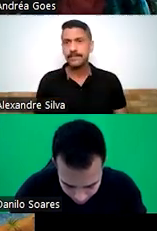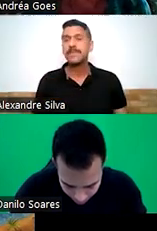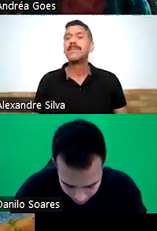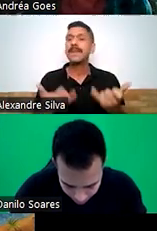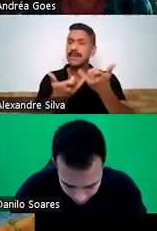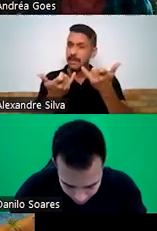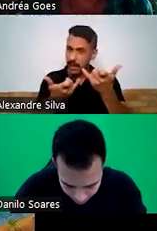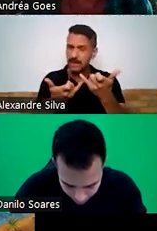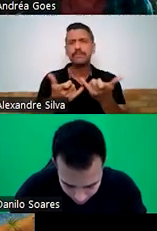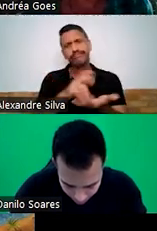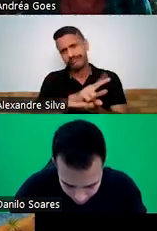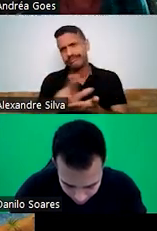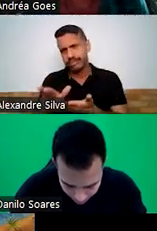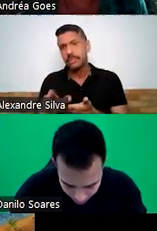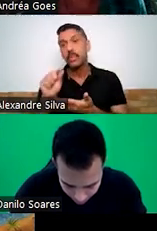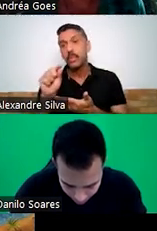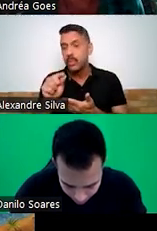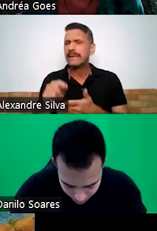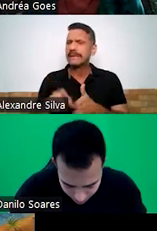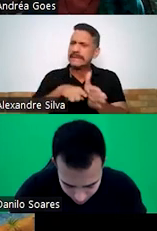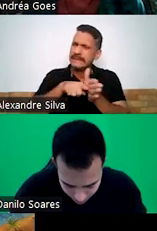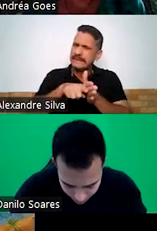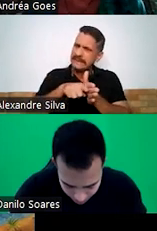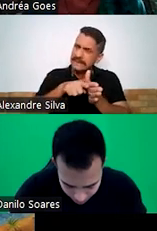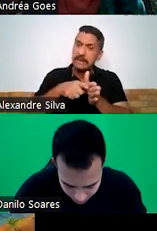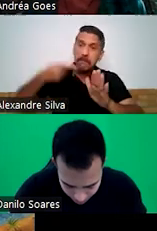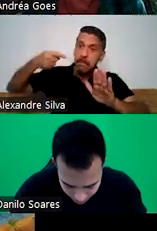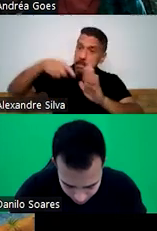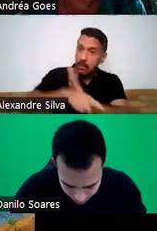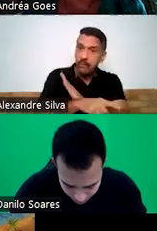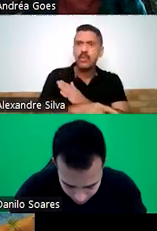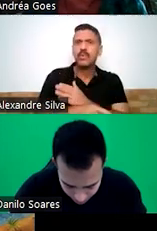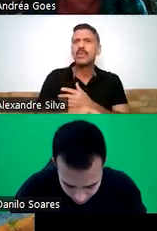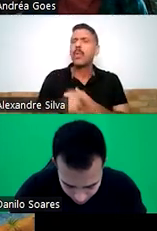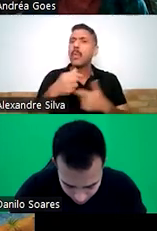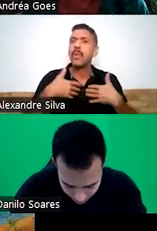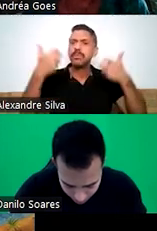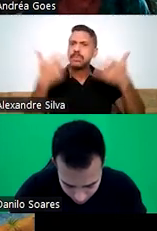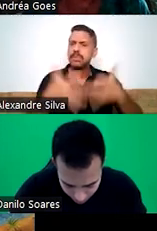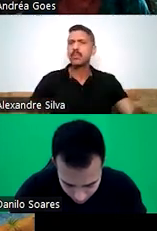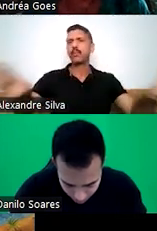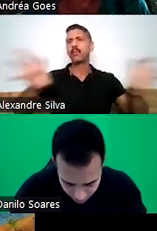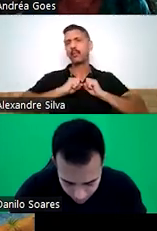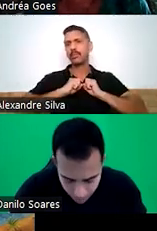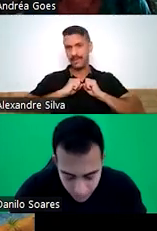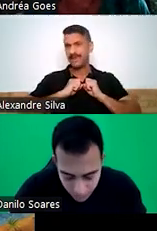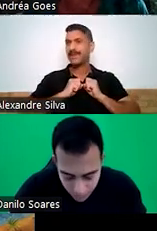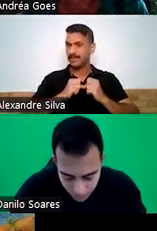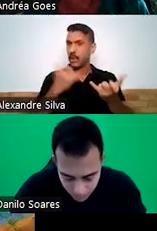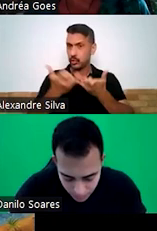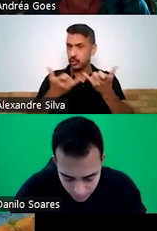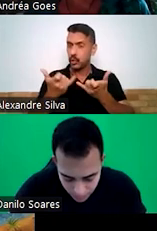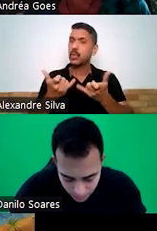muito bem isso, ele destrinchou o jogo completamente, ele digeriu o jogo e trouxe